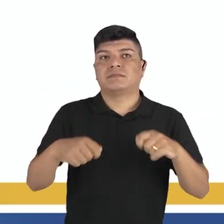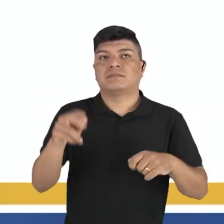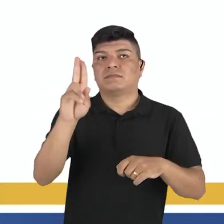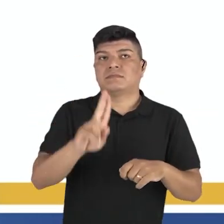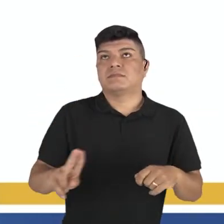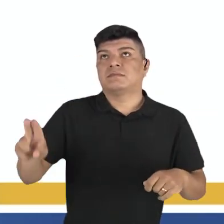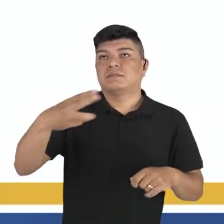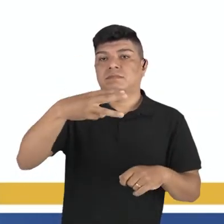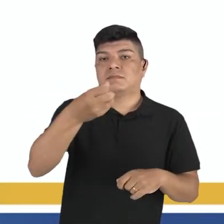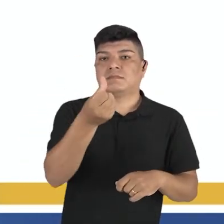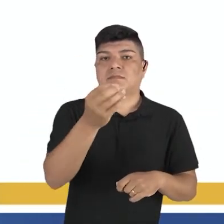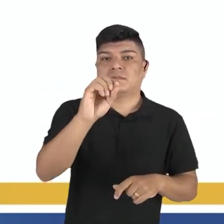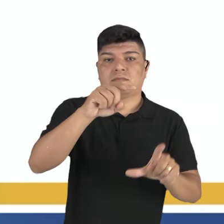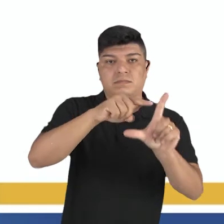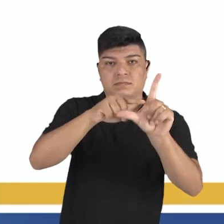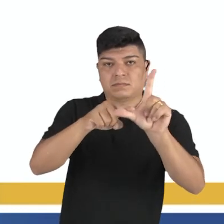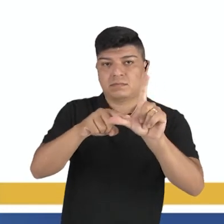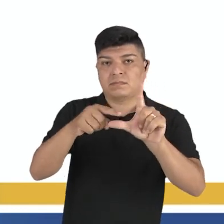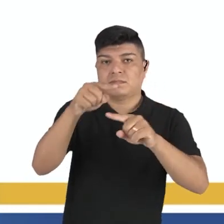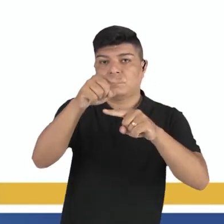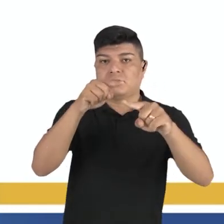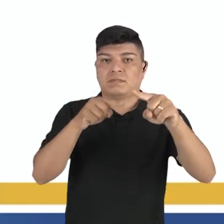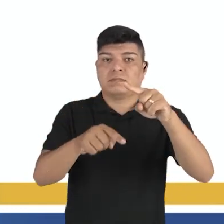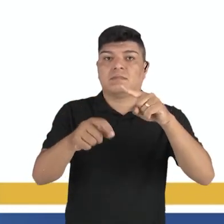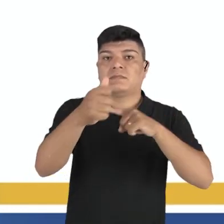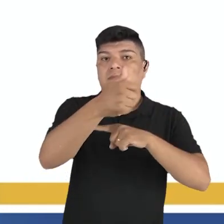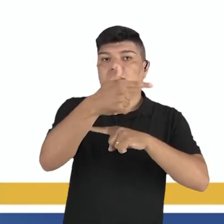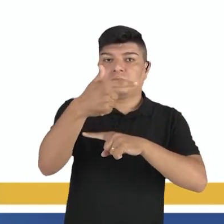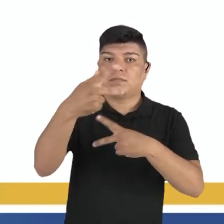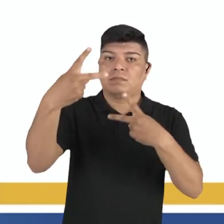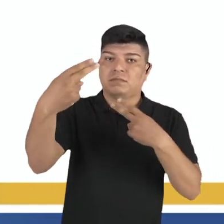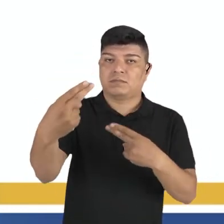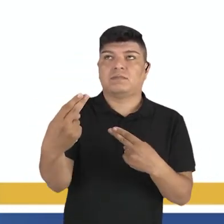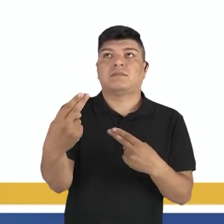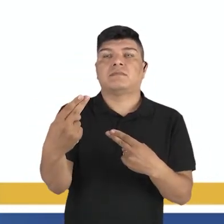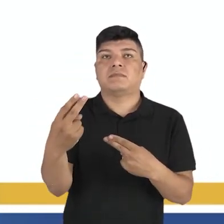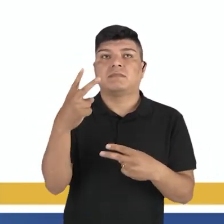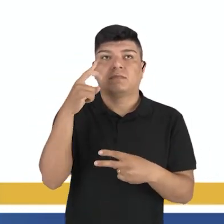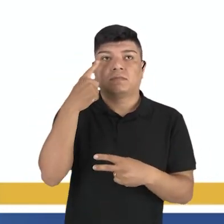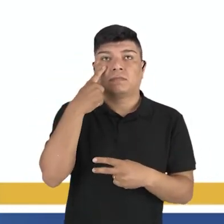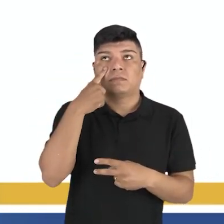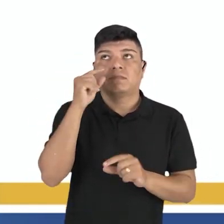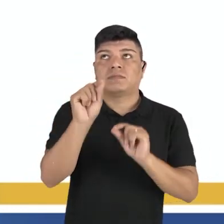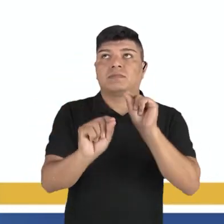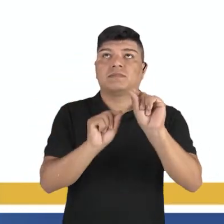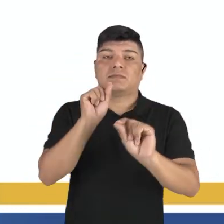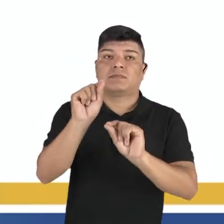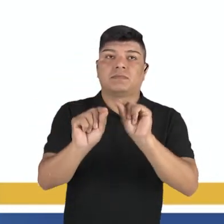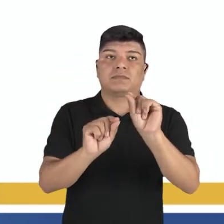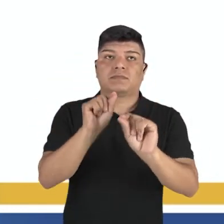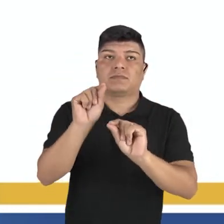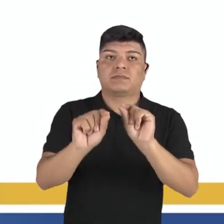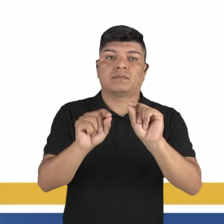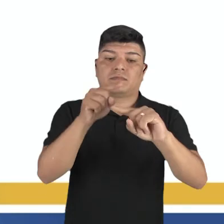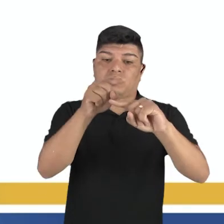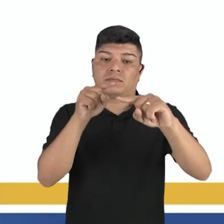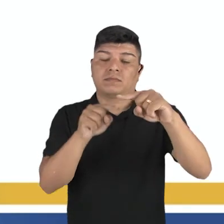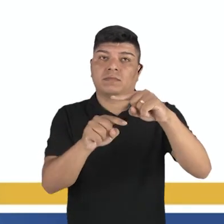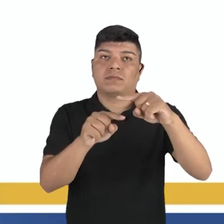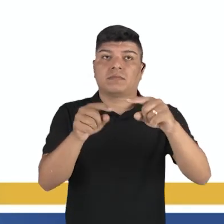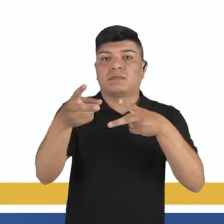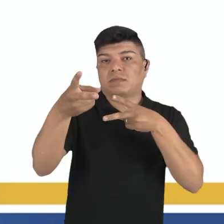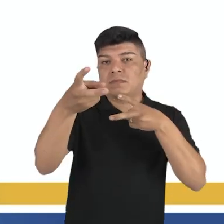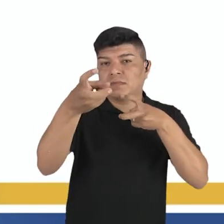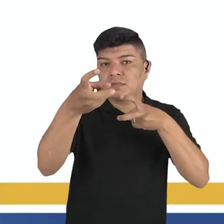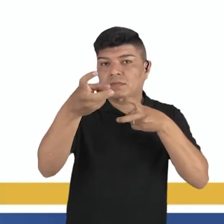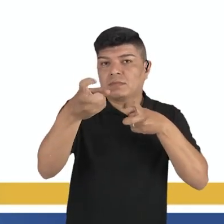graus e dividir ele em 12 partes iguais. E aí, o que eu posso observar? Quando eu fizer essa divisão, eu vou